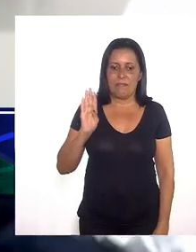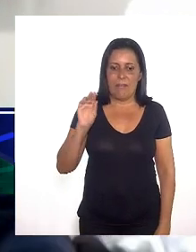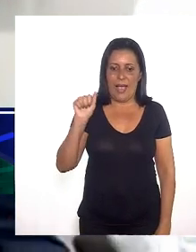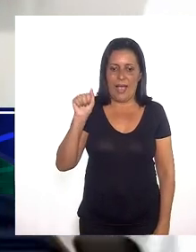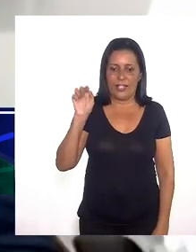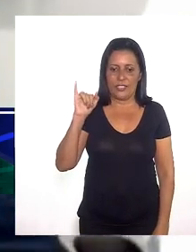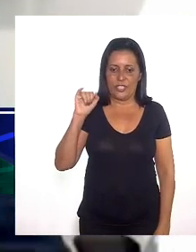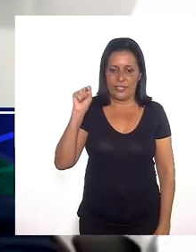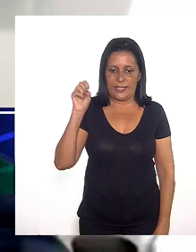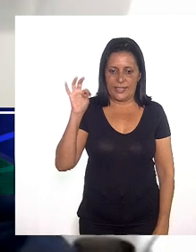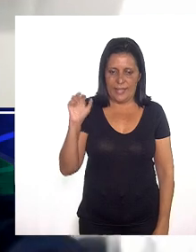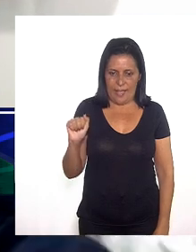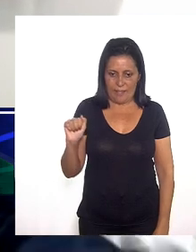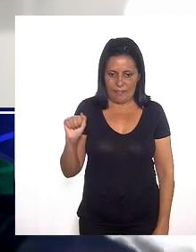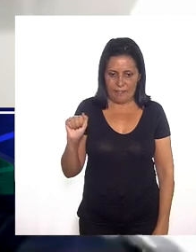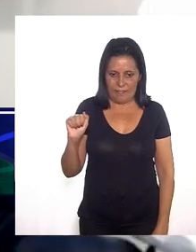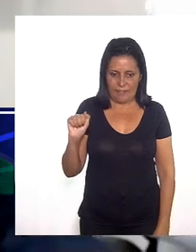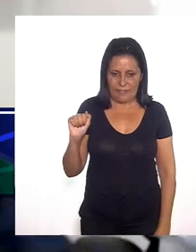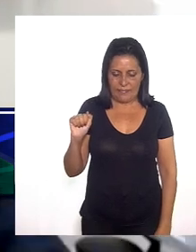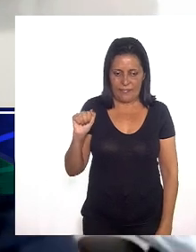Deputado Charles Batista.